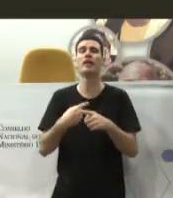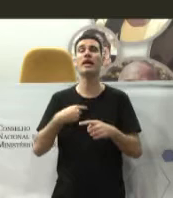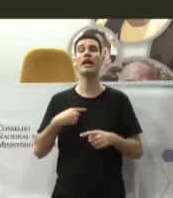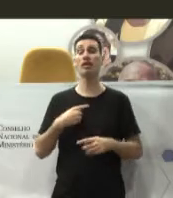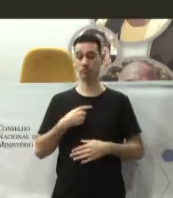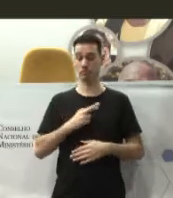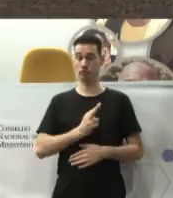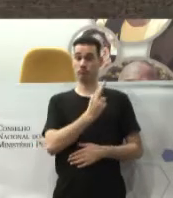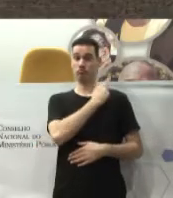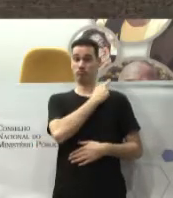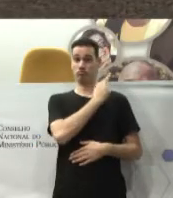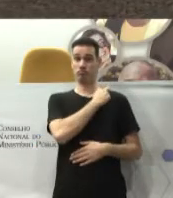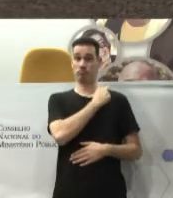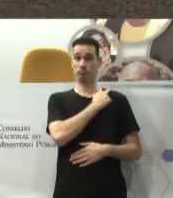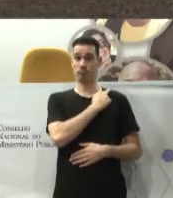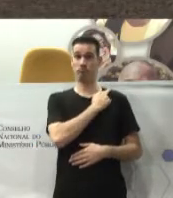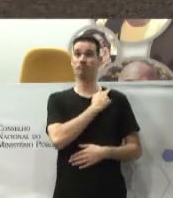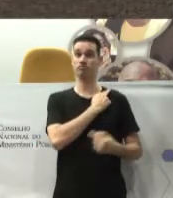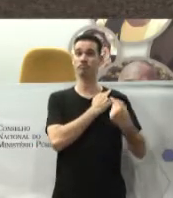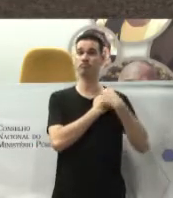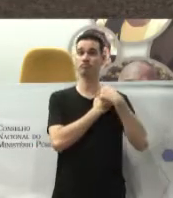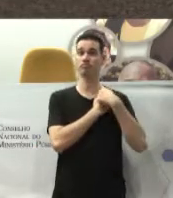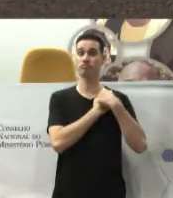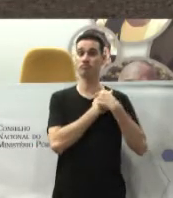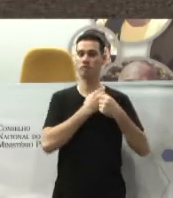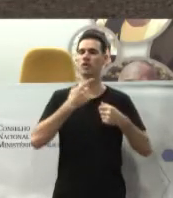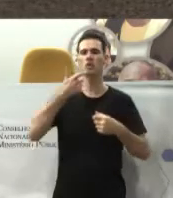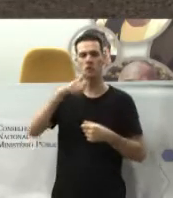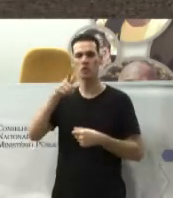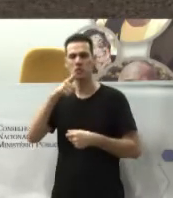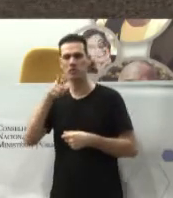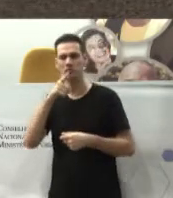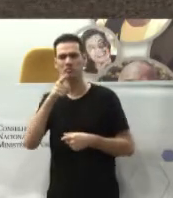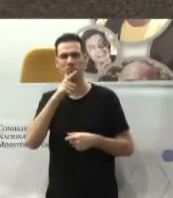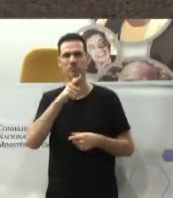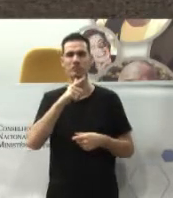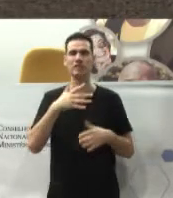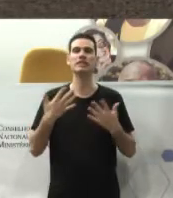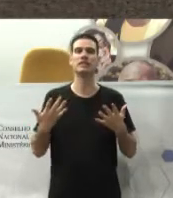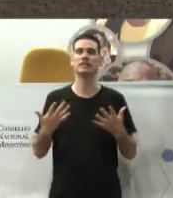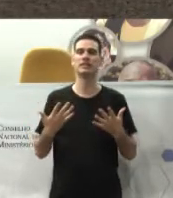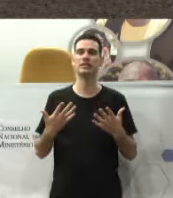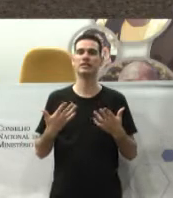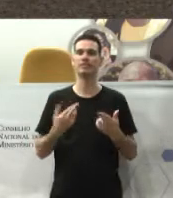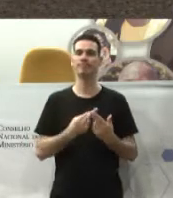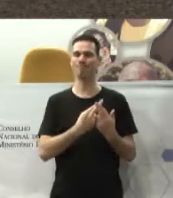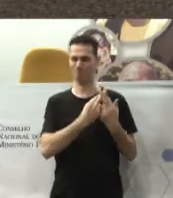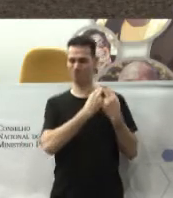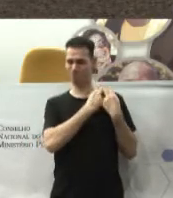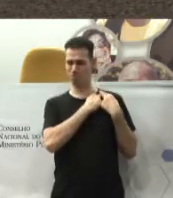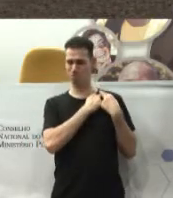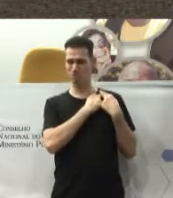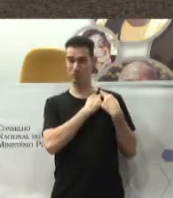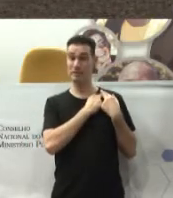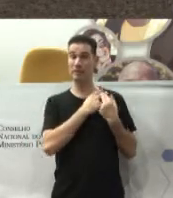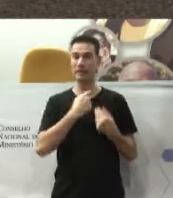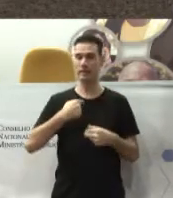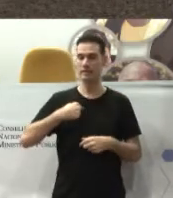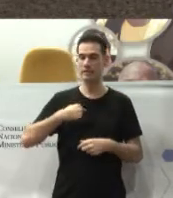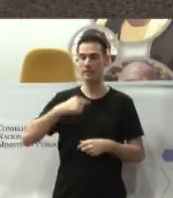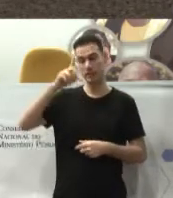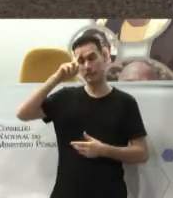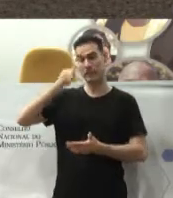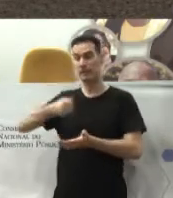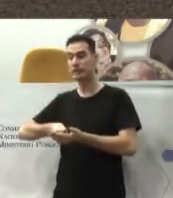Eu sou responsável. Fui eu, doutor Henrique, que consegui tudo aquilo, sabe? Isso é muito, muito, muito tentador. Eu